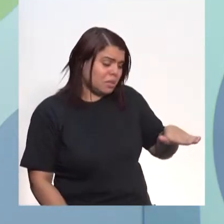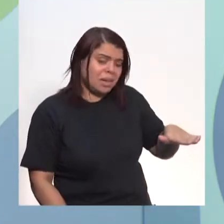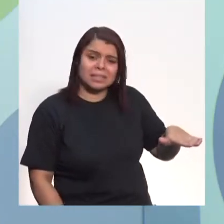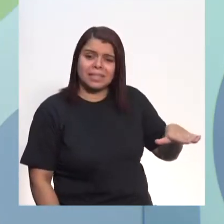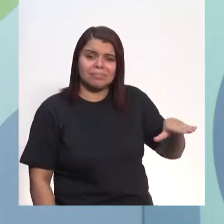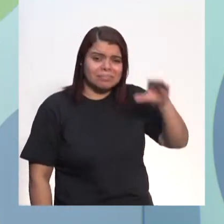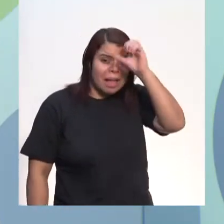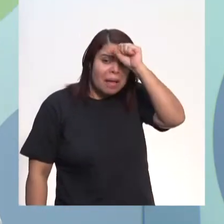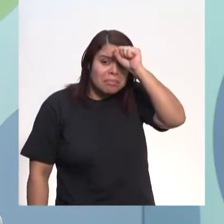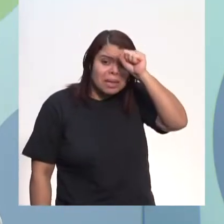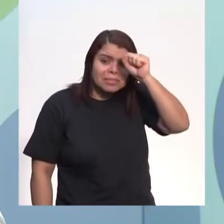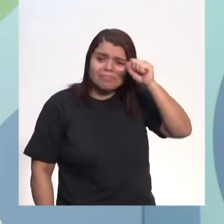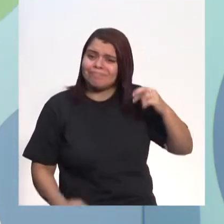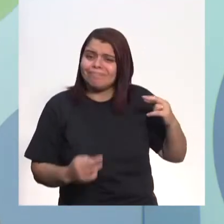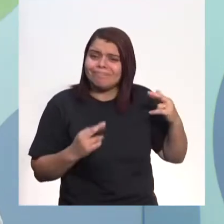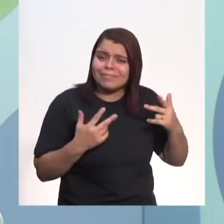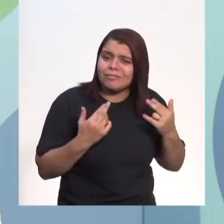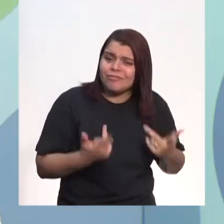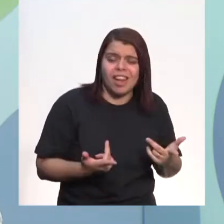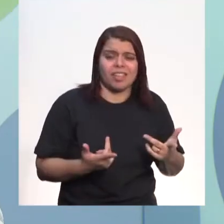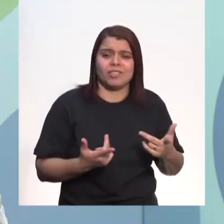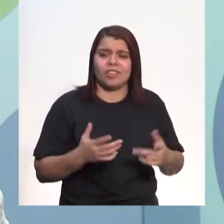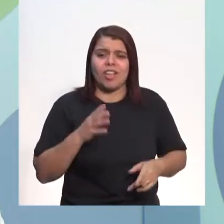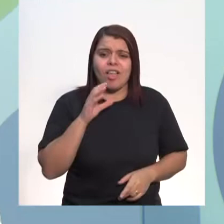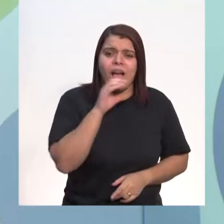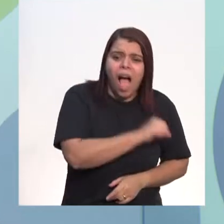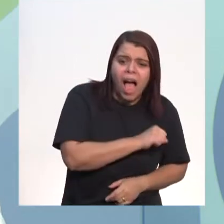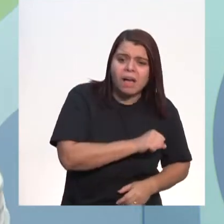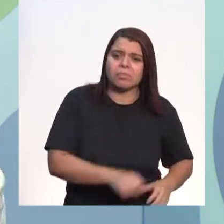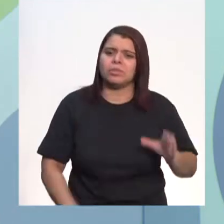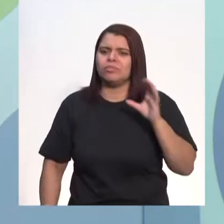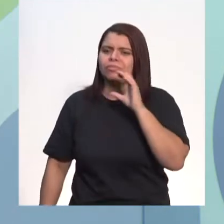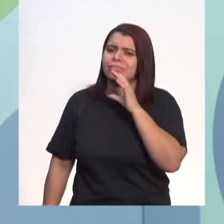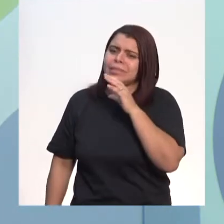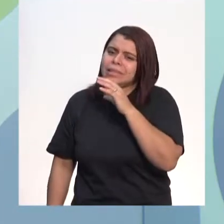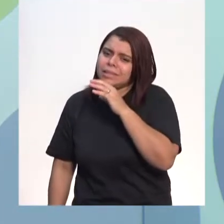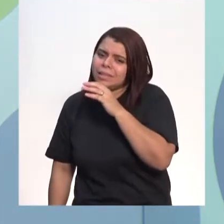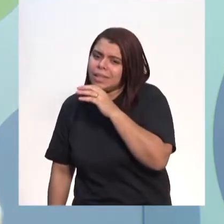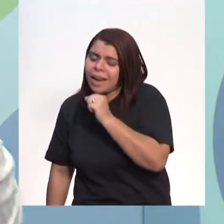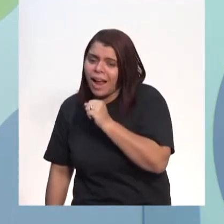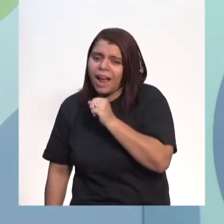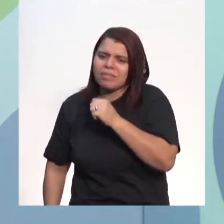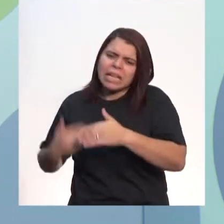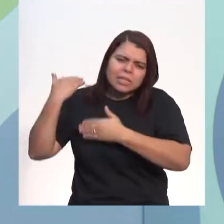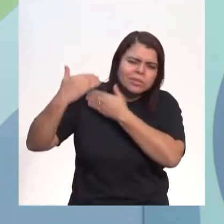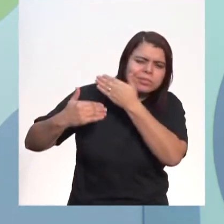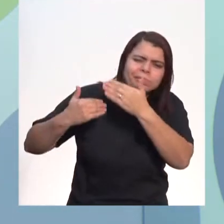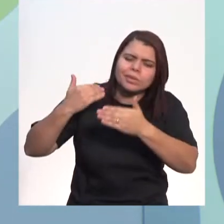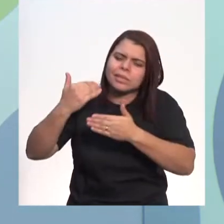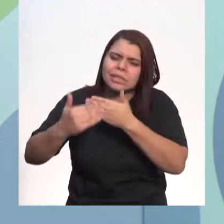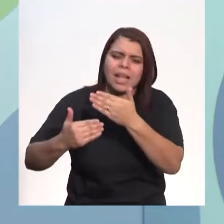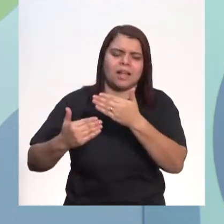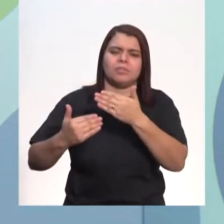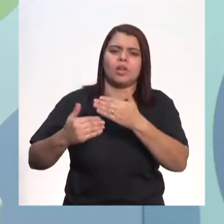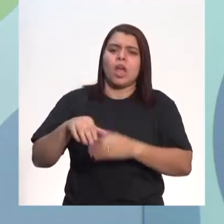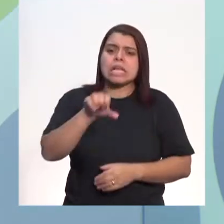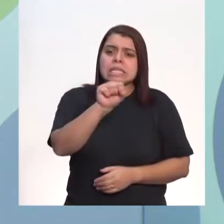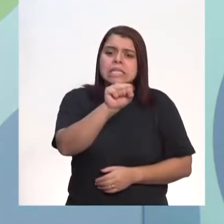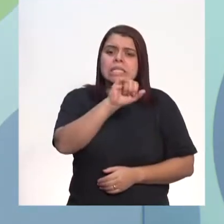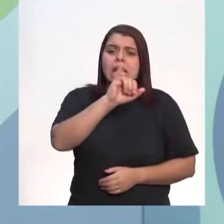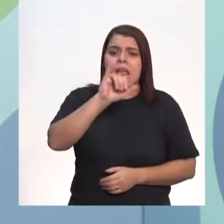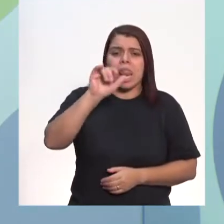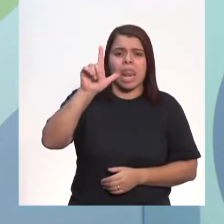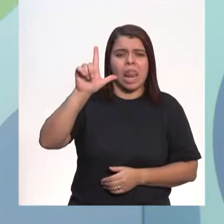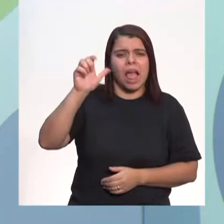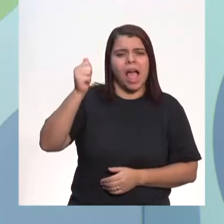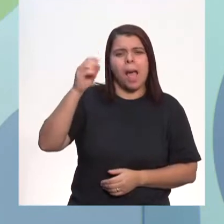letras e números. Aí a gente passa, aí no processo ela passa a ser silábica, inicialmente